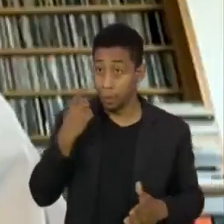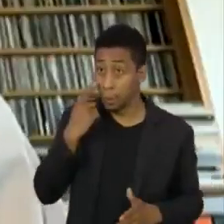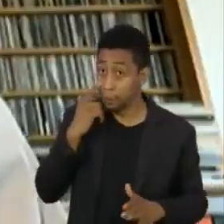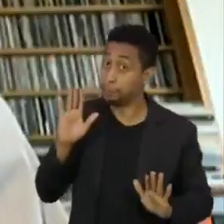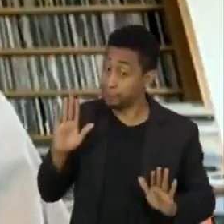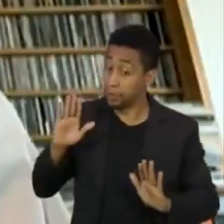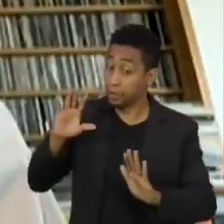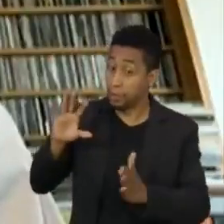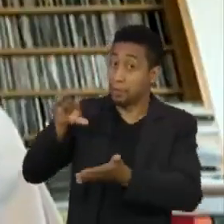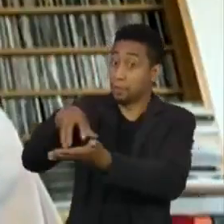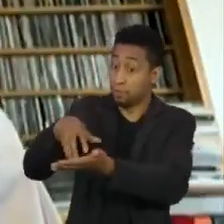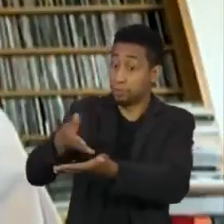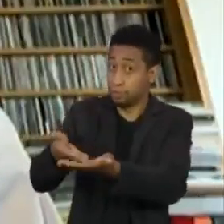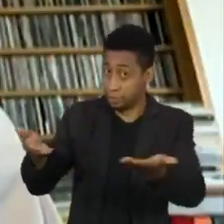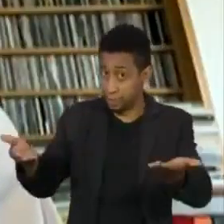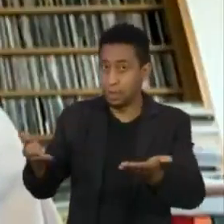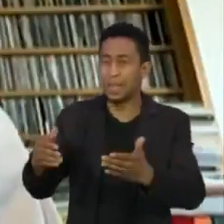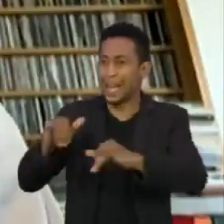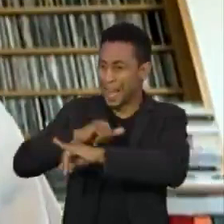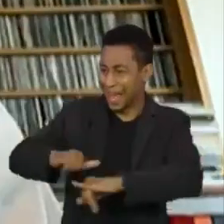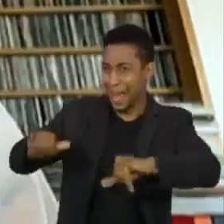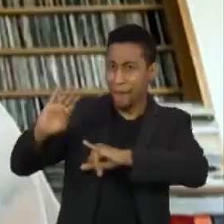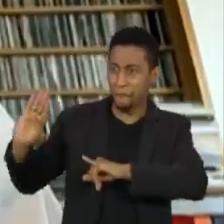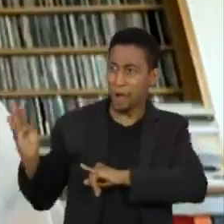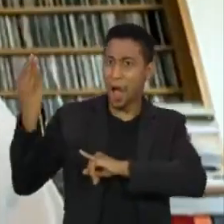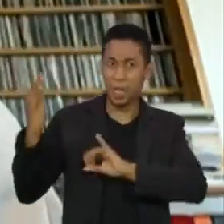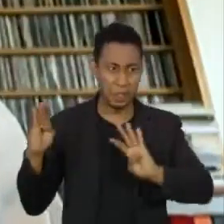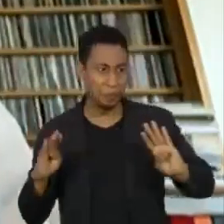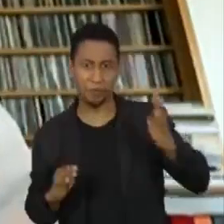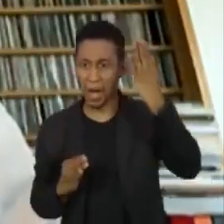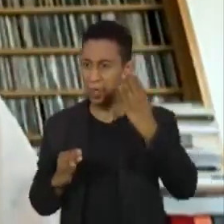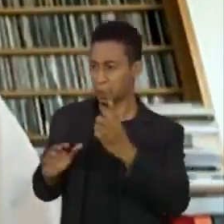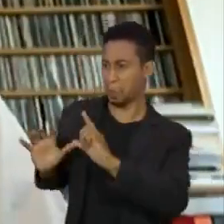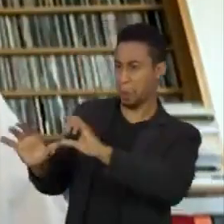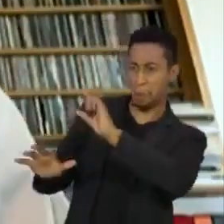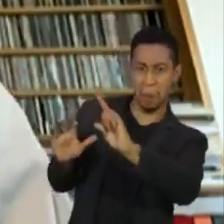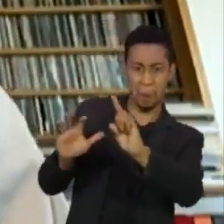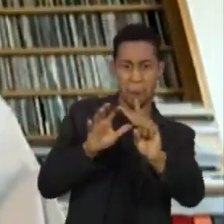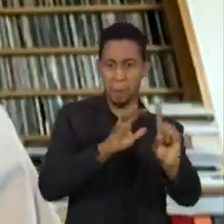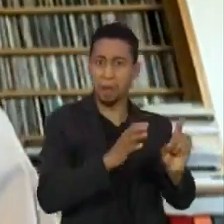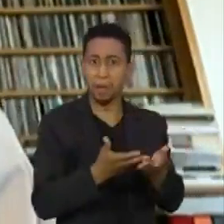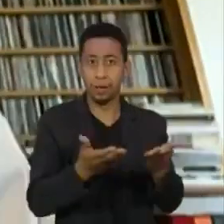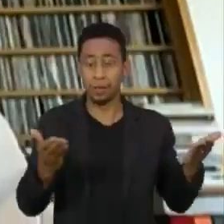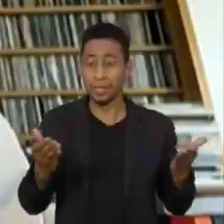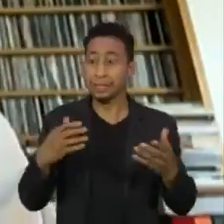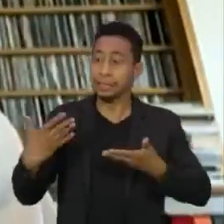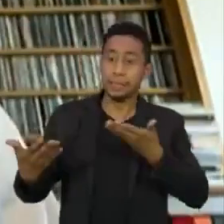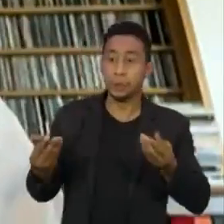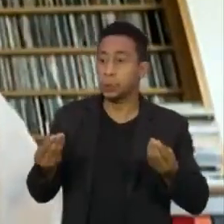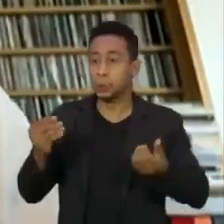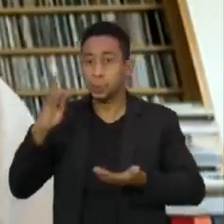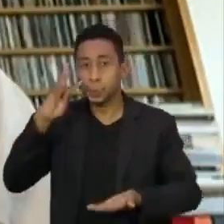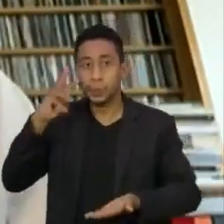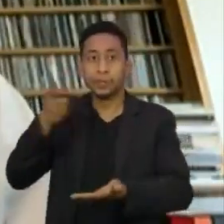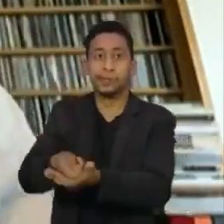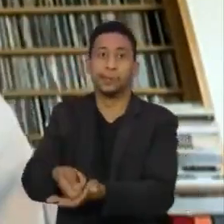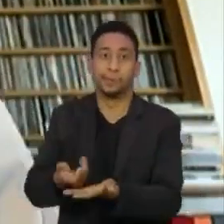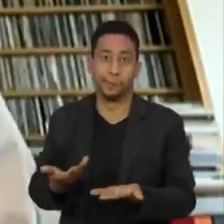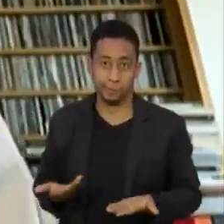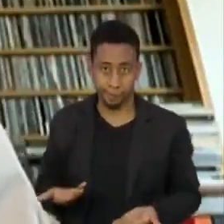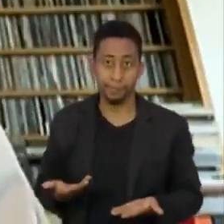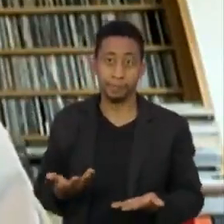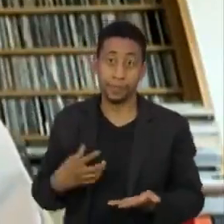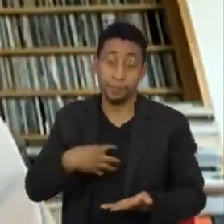A desconstrução da verdade enquanto um elemento essencial para que eu tome decisão, né? Eu me